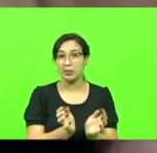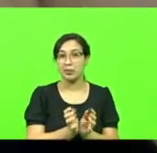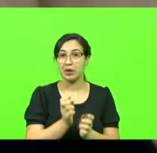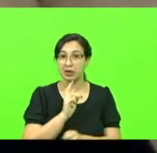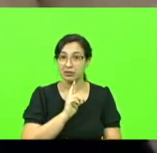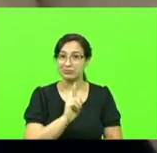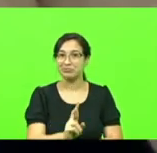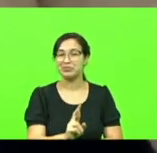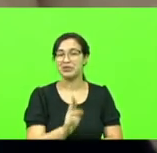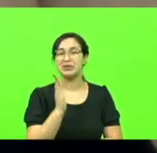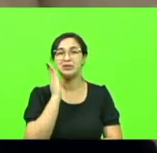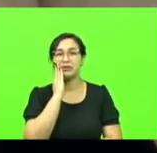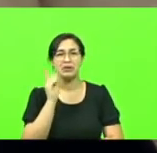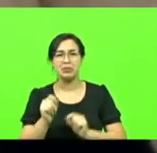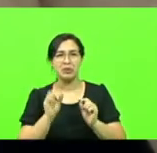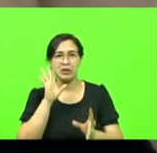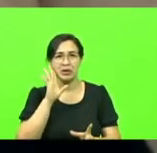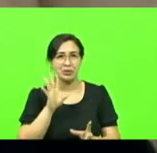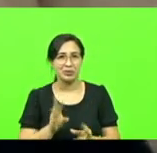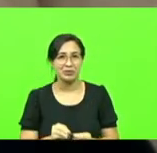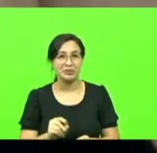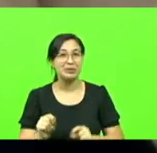sabe qual foi a conclusão?